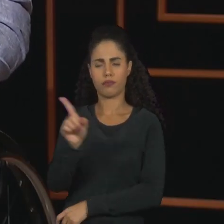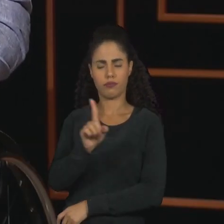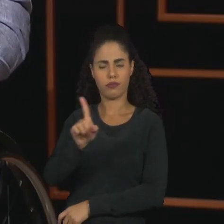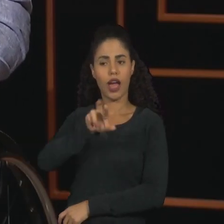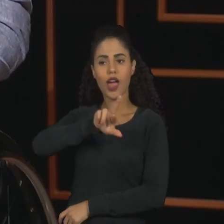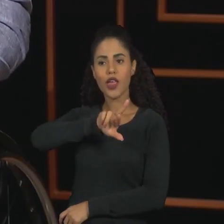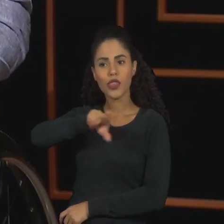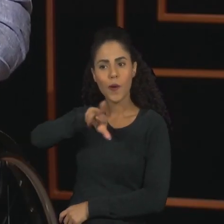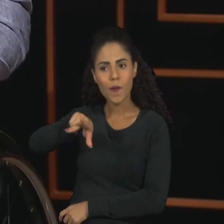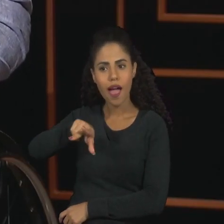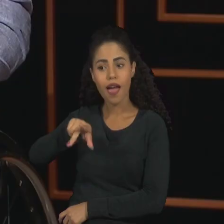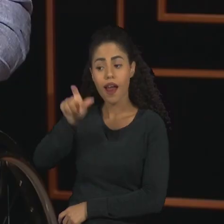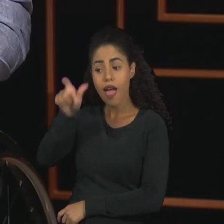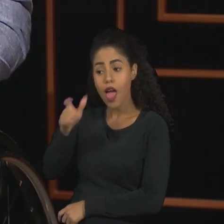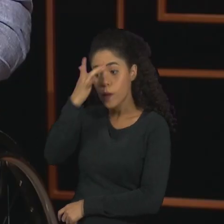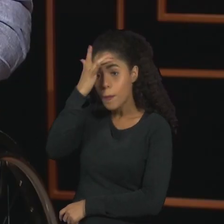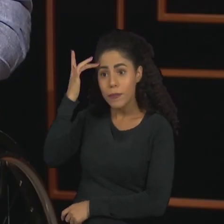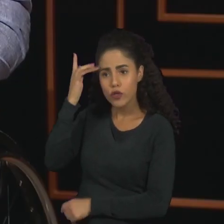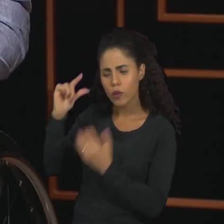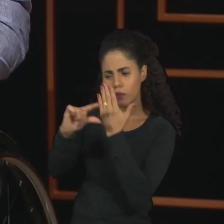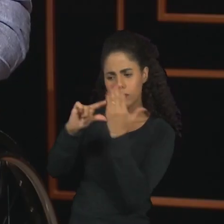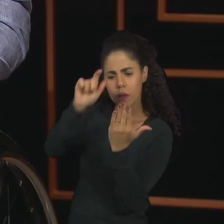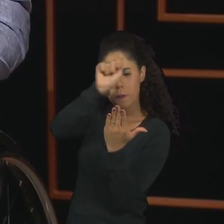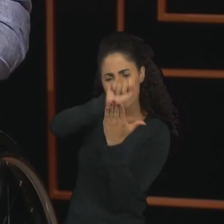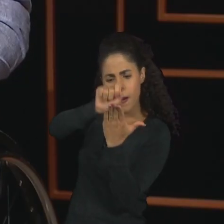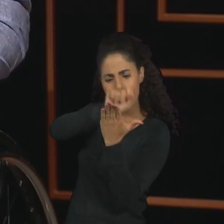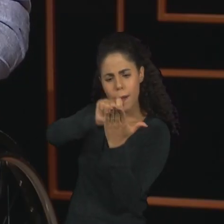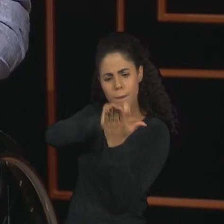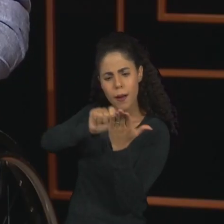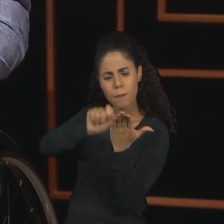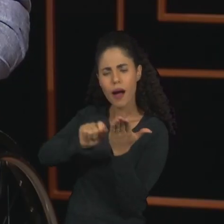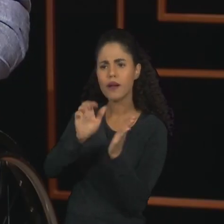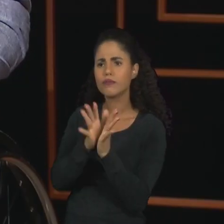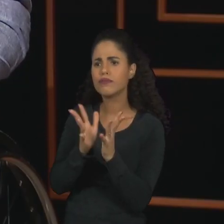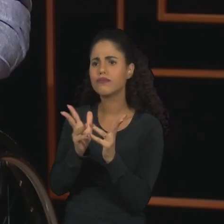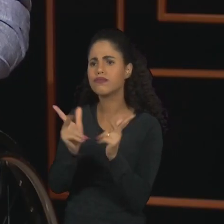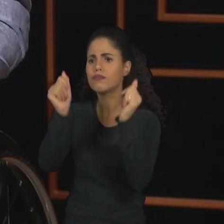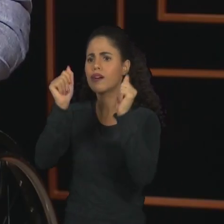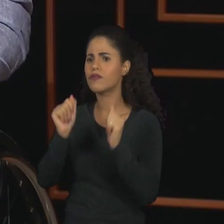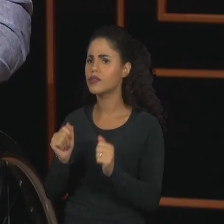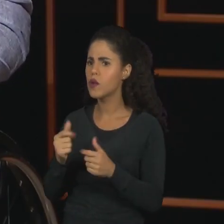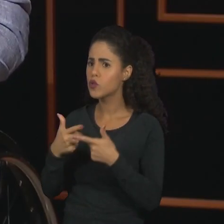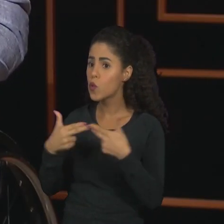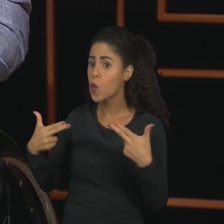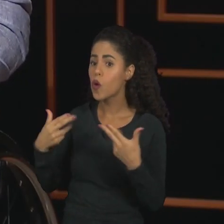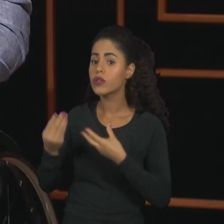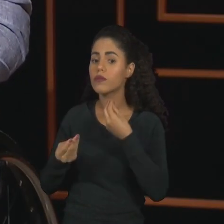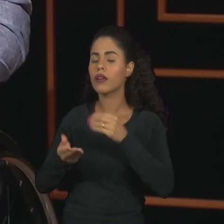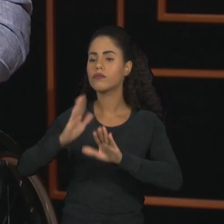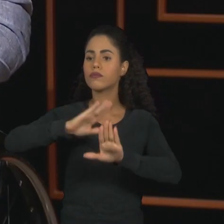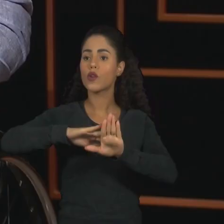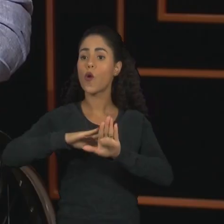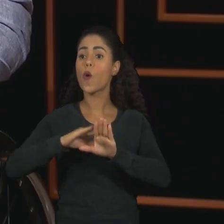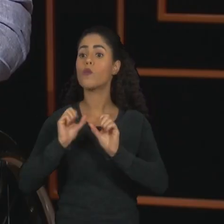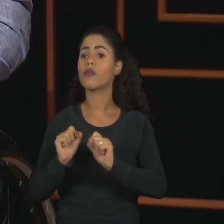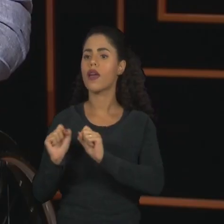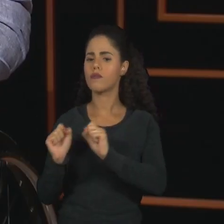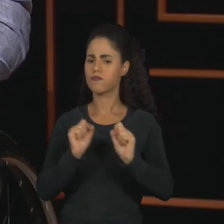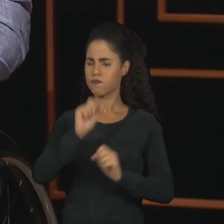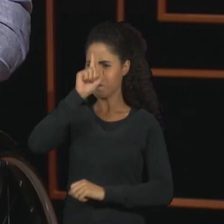um autor que fazia obras que acusava como o poder